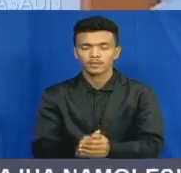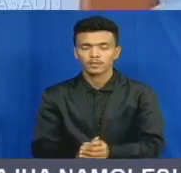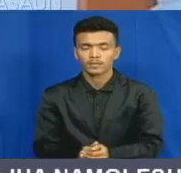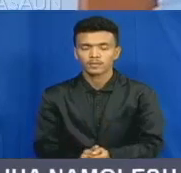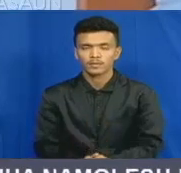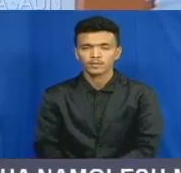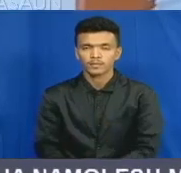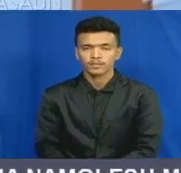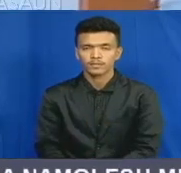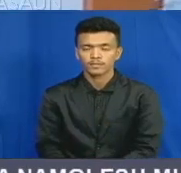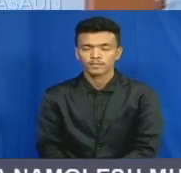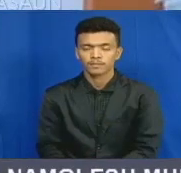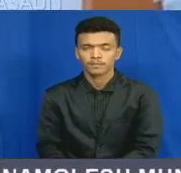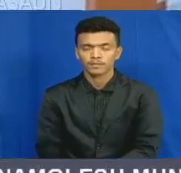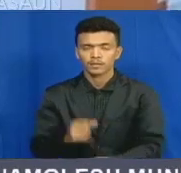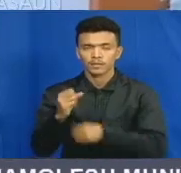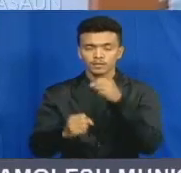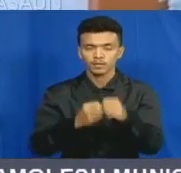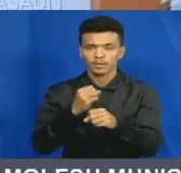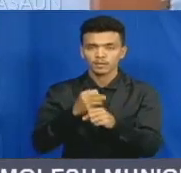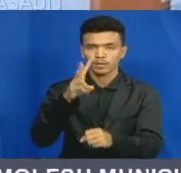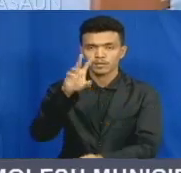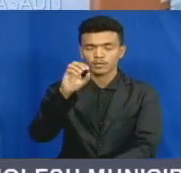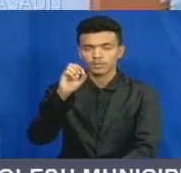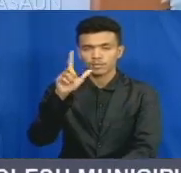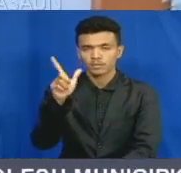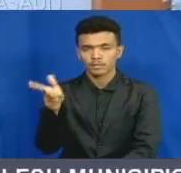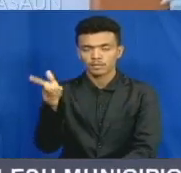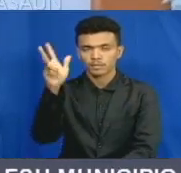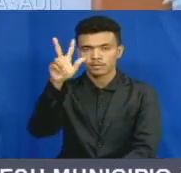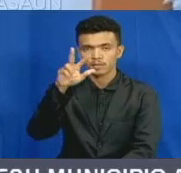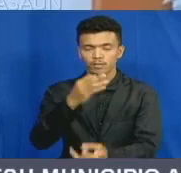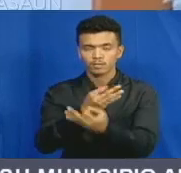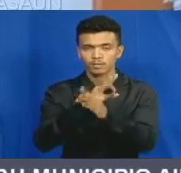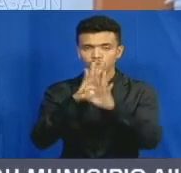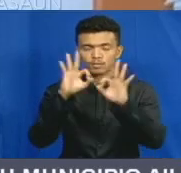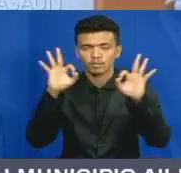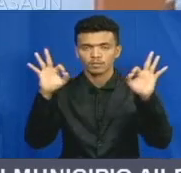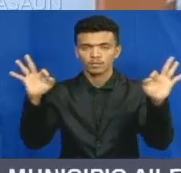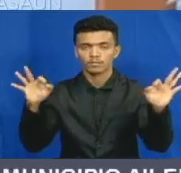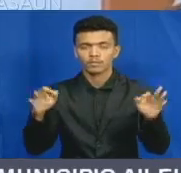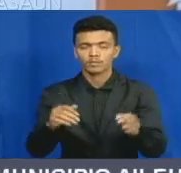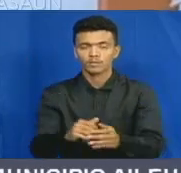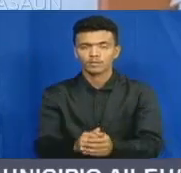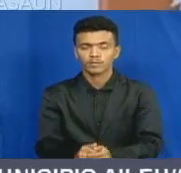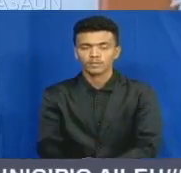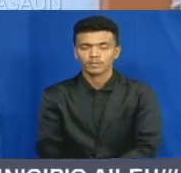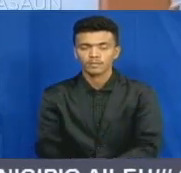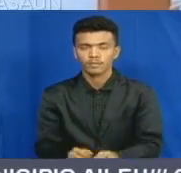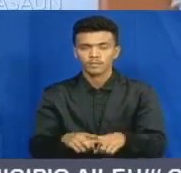cata que estamos en 2023 ni está 21 años o más está ocupa me